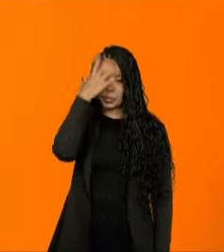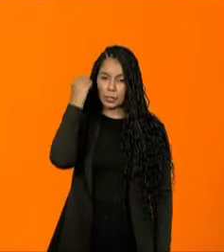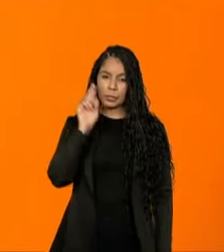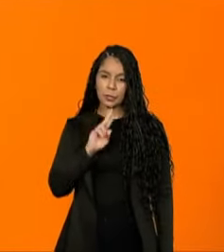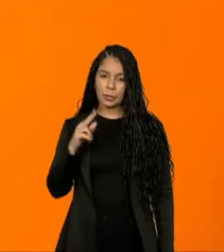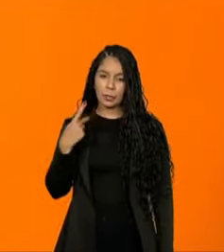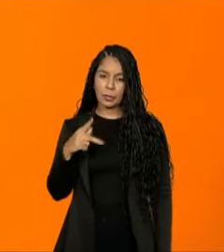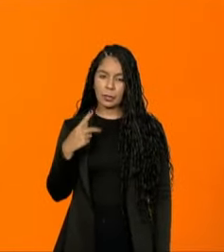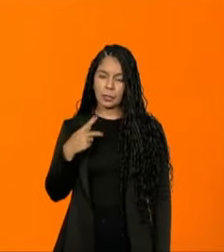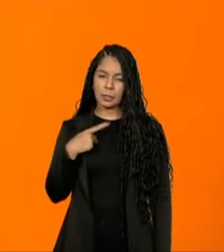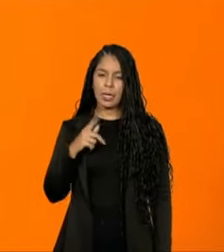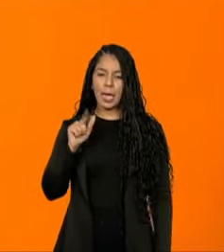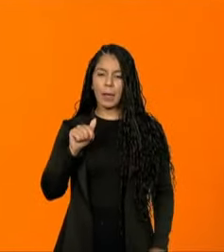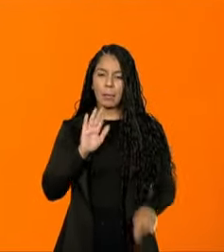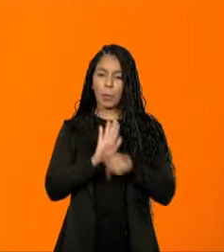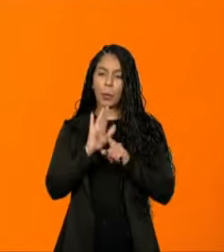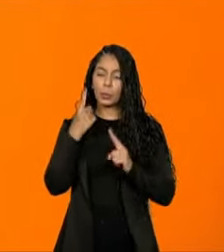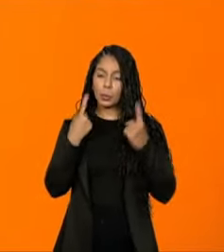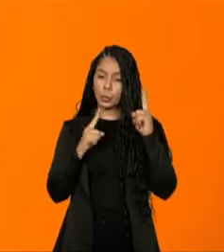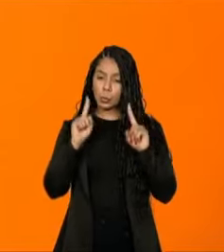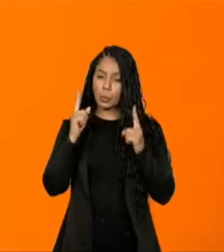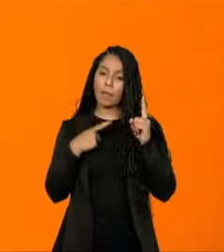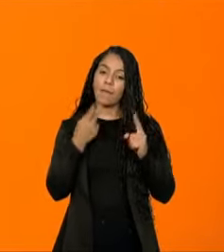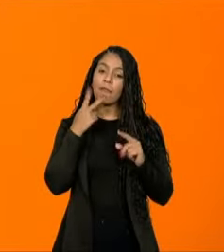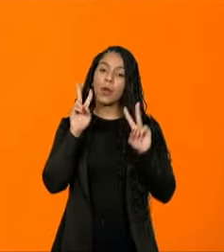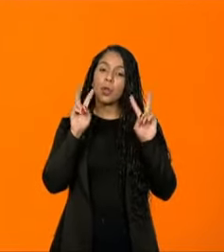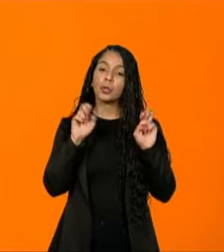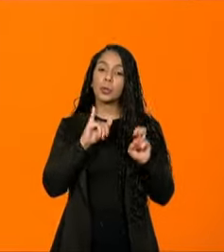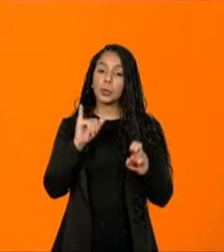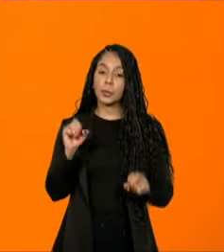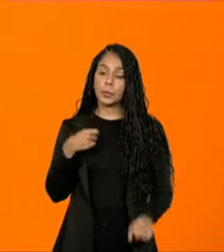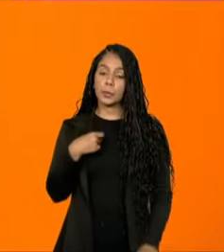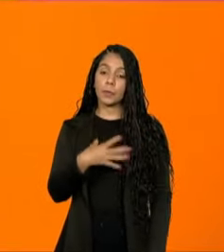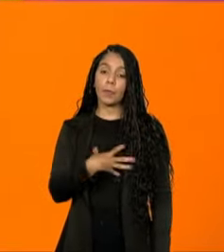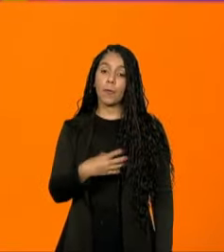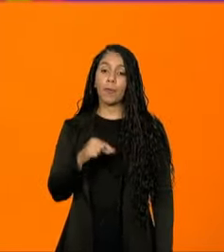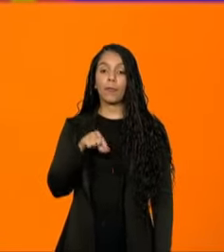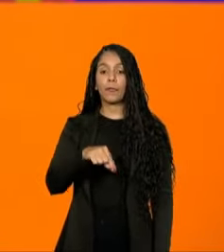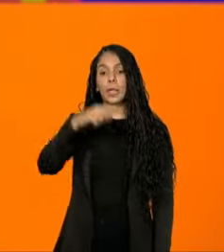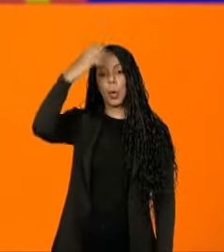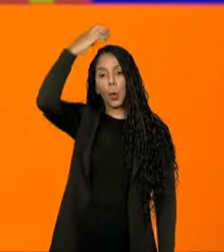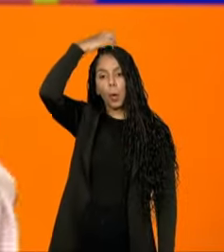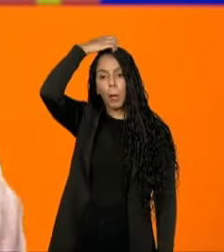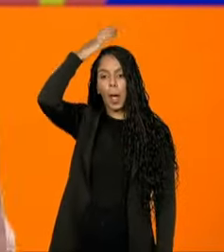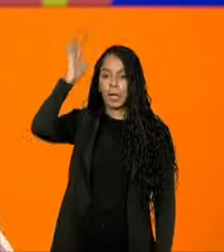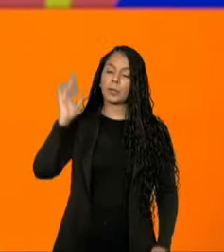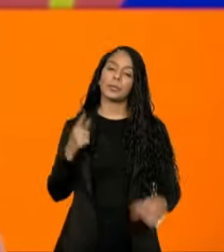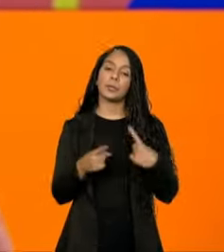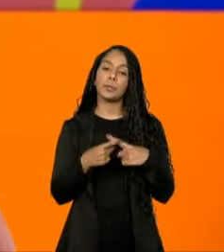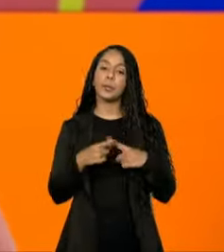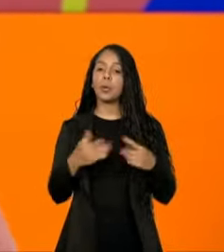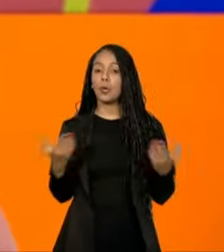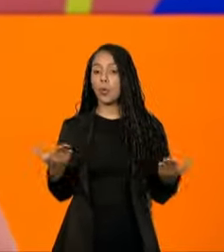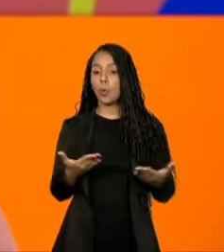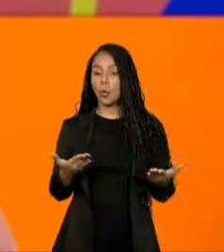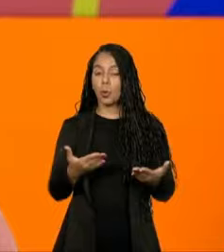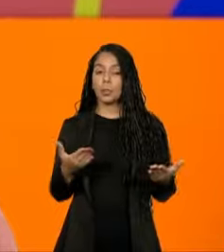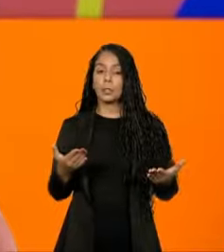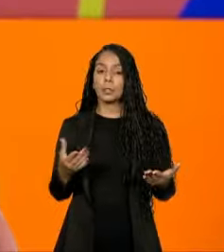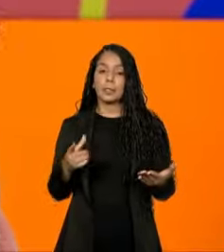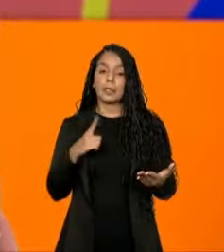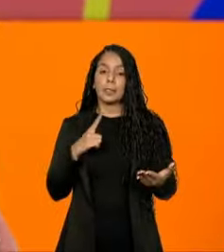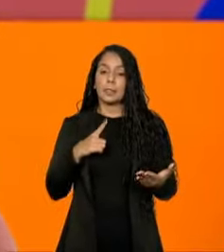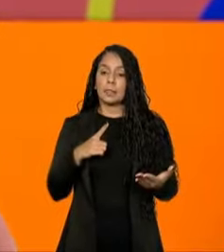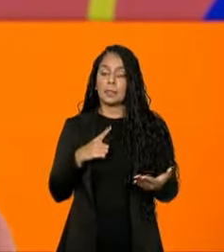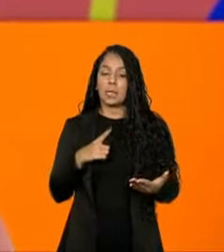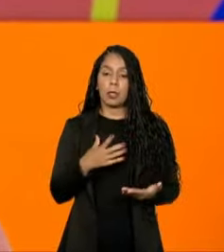uma autora chilena, ela fala muito sobre isso, sobre o filho é o culpado, porque atualmente nós temos